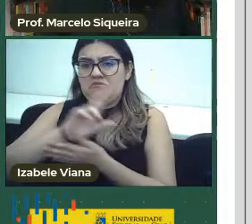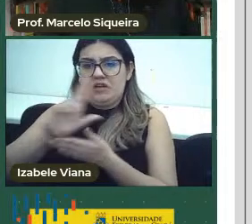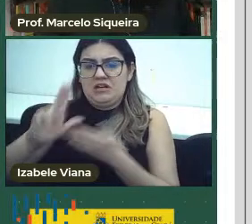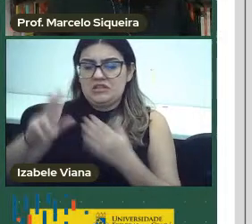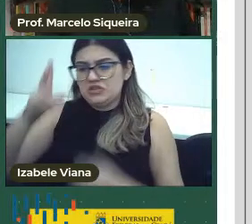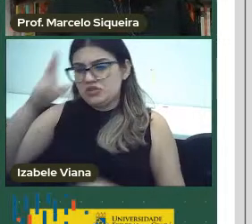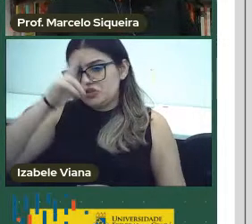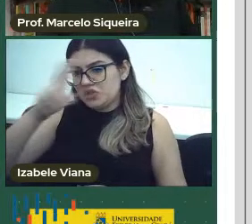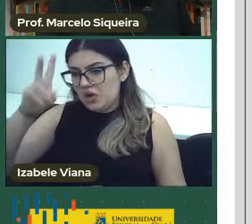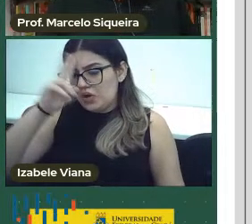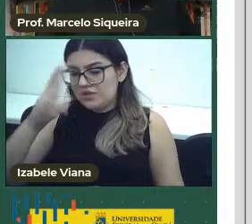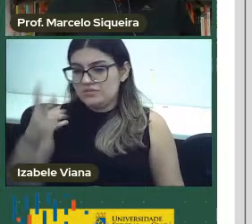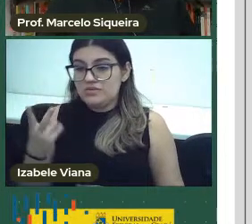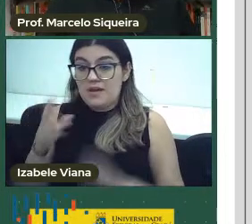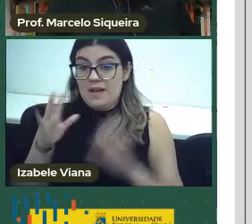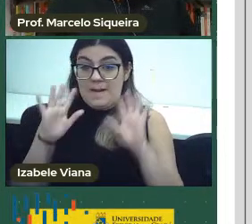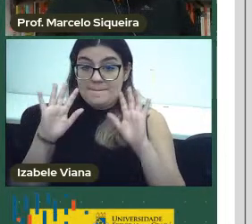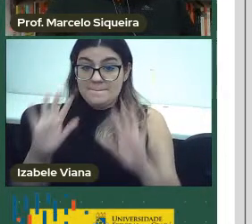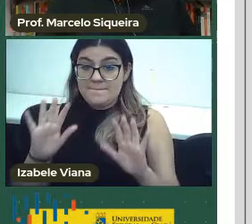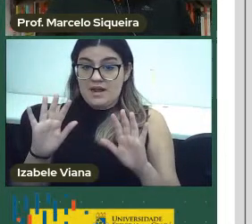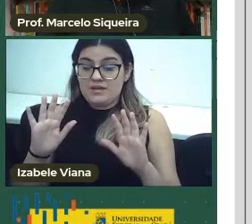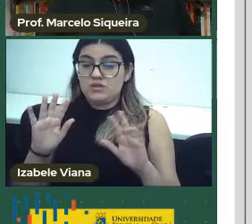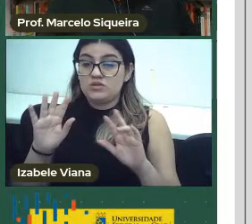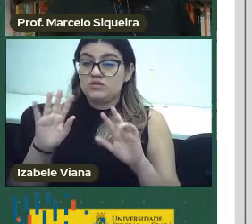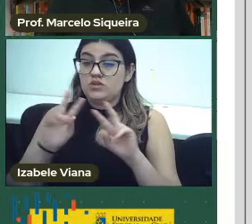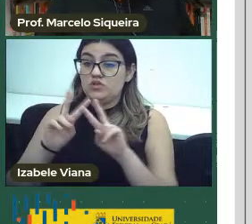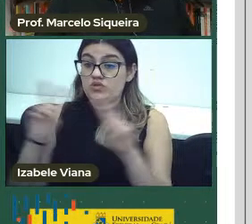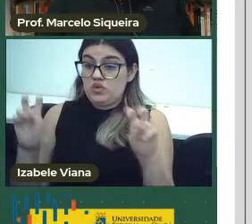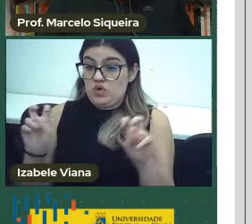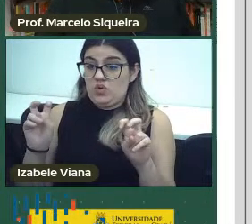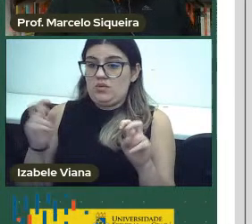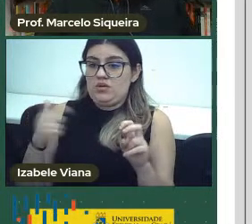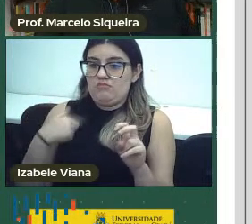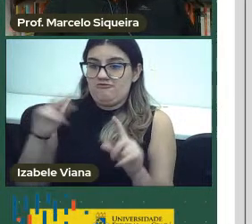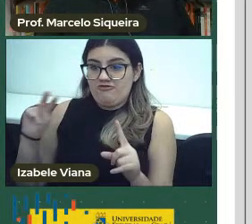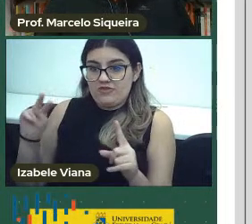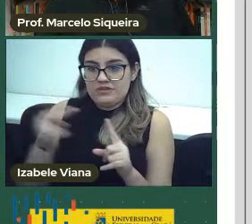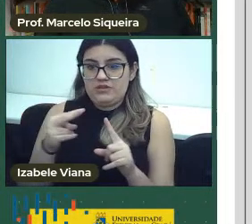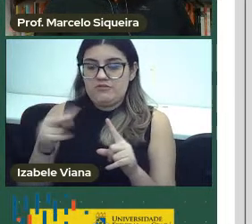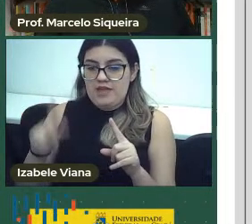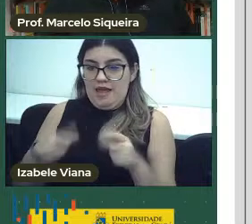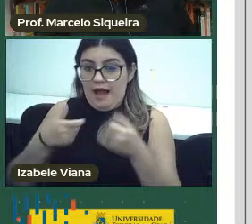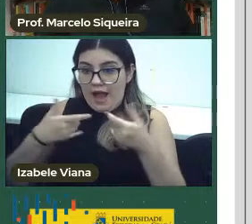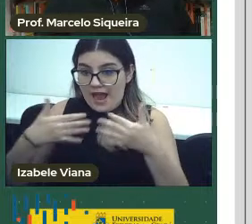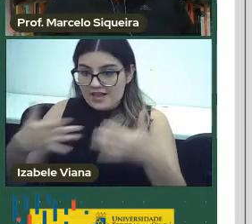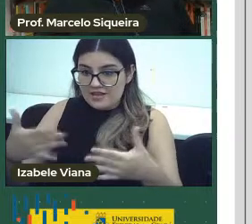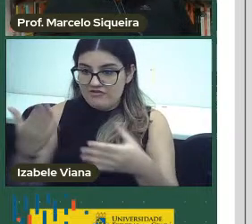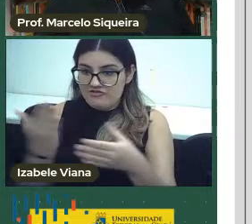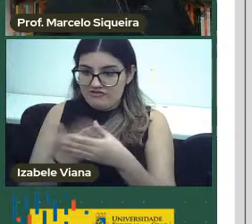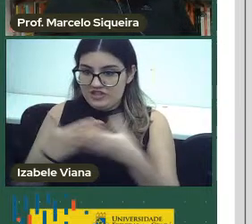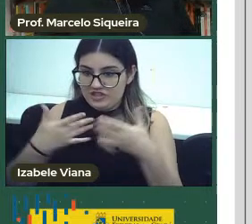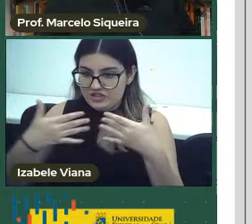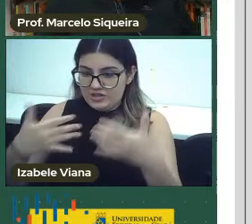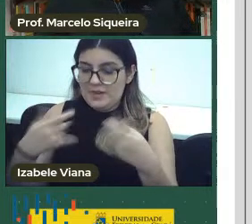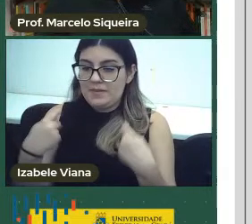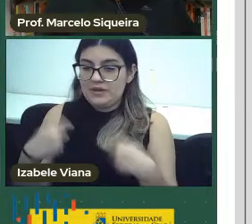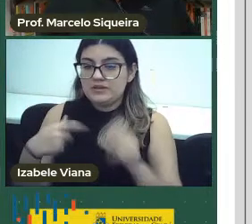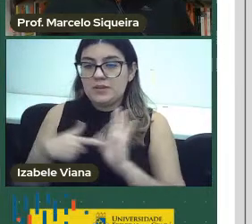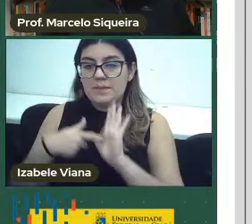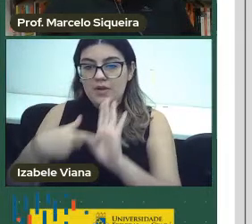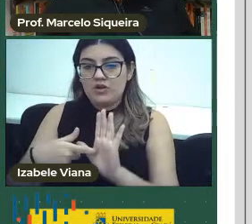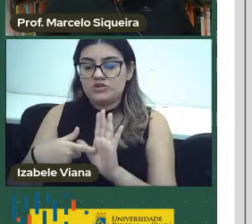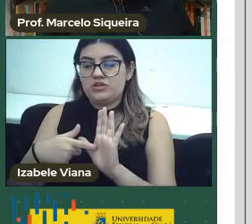né? Mas se eu estou tratando arquivisticamente uma imagem, eu tenho que passar ao meu usuário suas